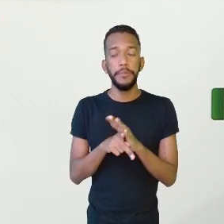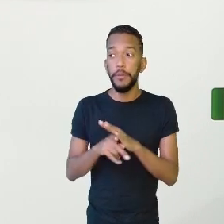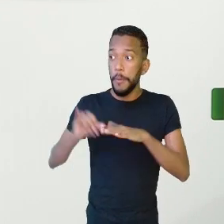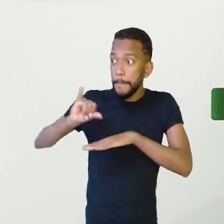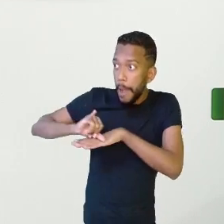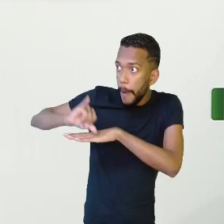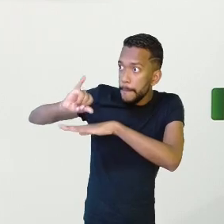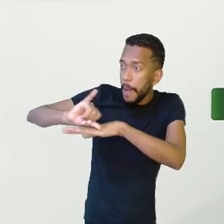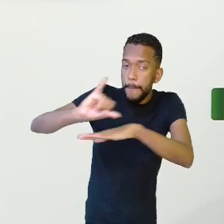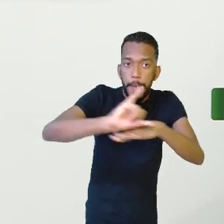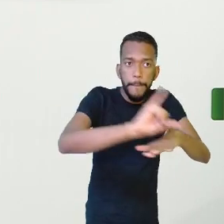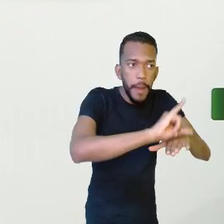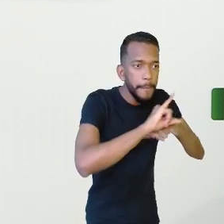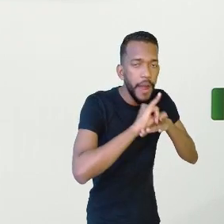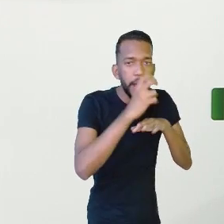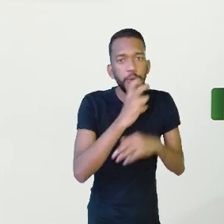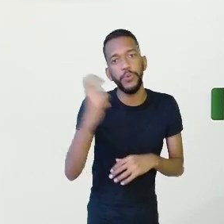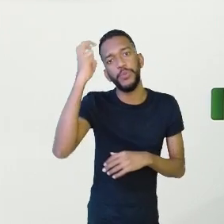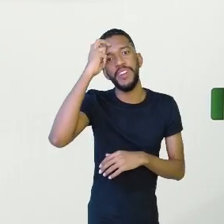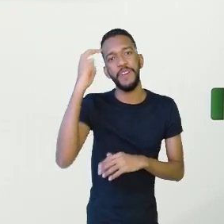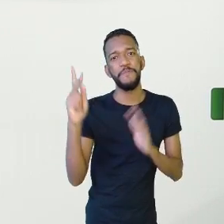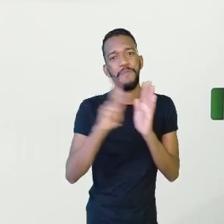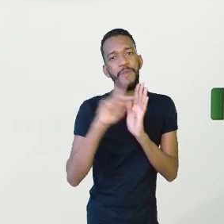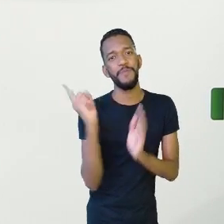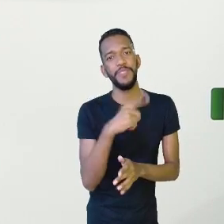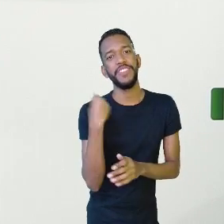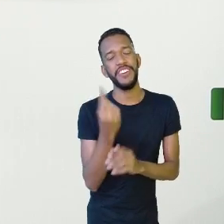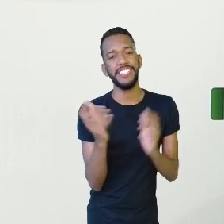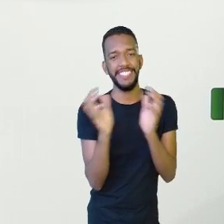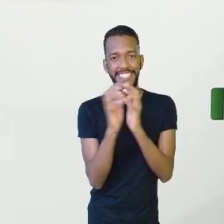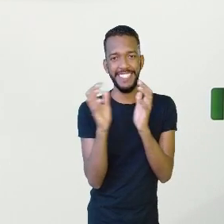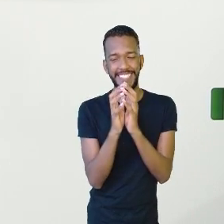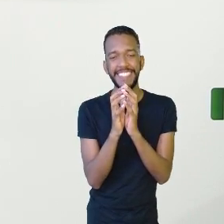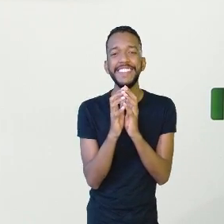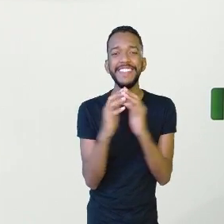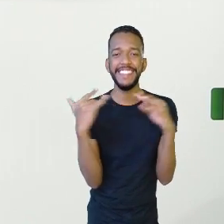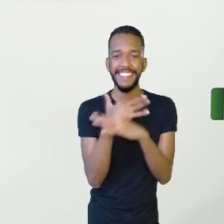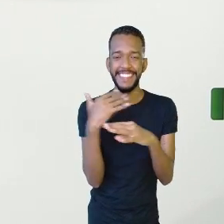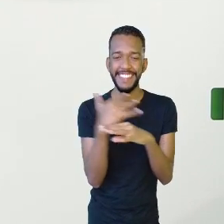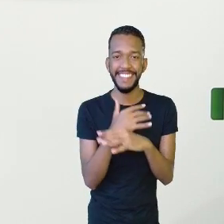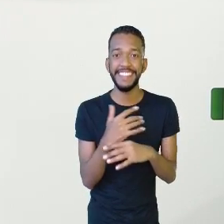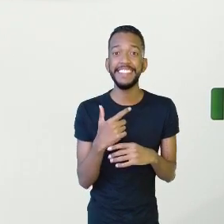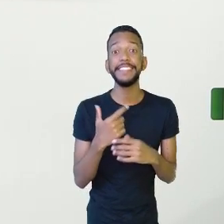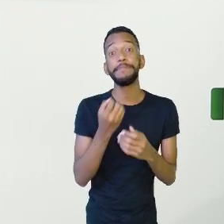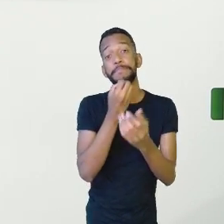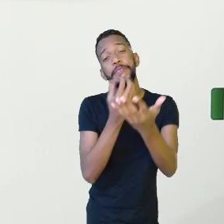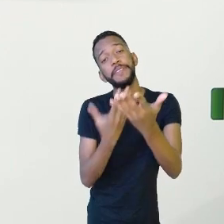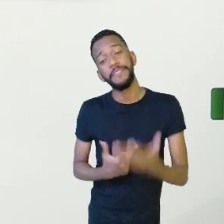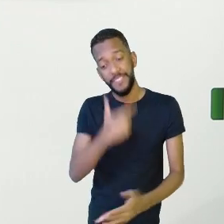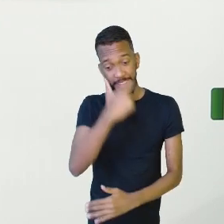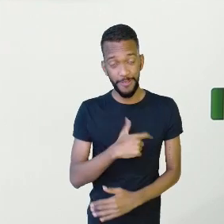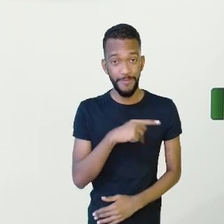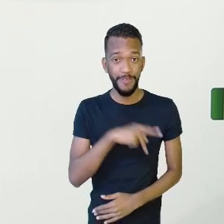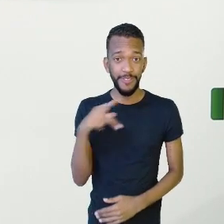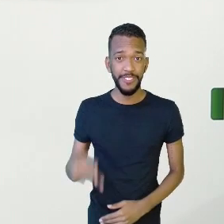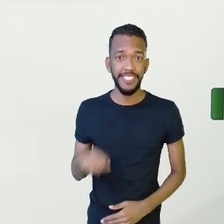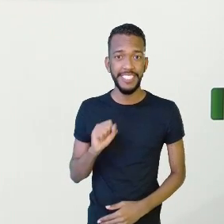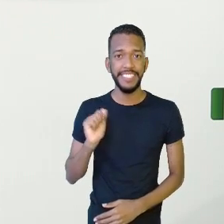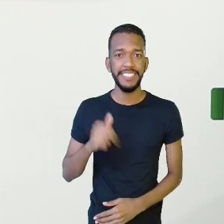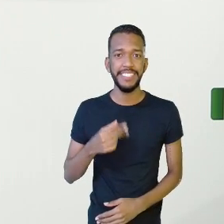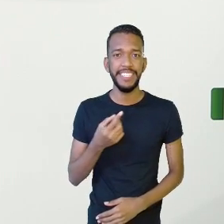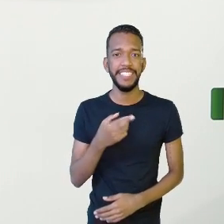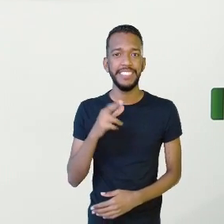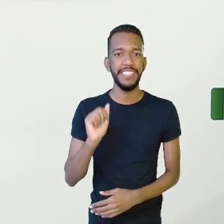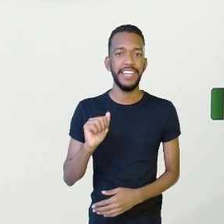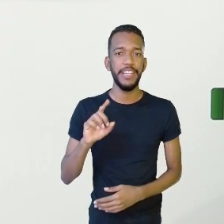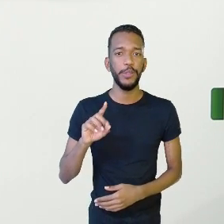patrimônio cultural da nossa cidade. Sejam bem-vindos. Professora Sandra Duarte, eu vou dirigir